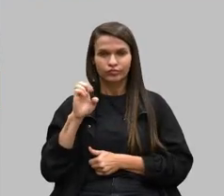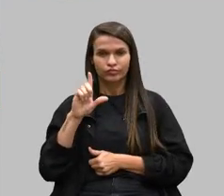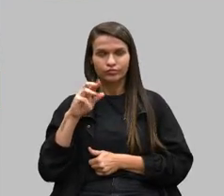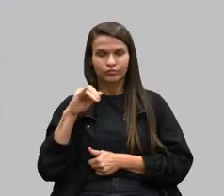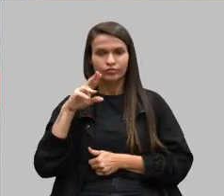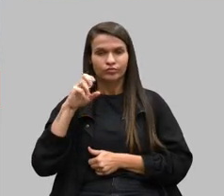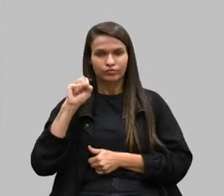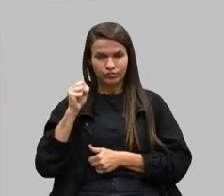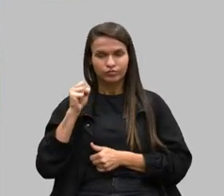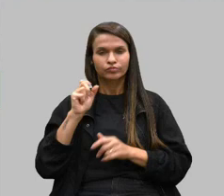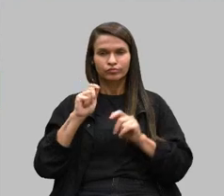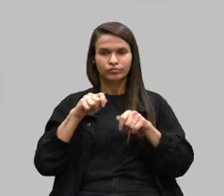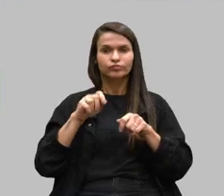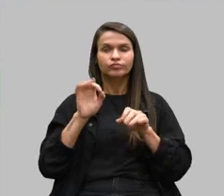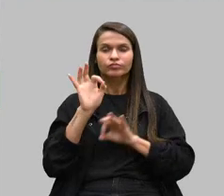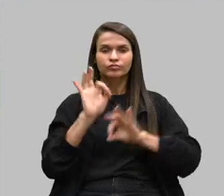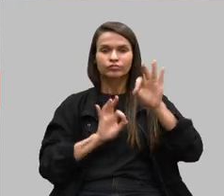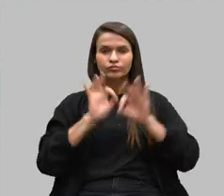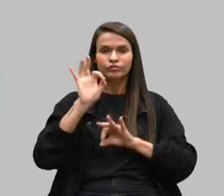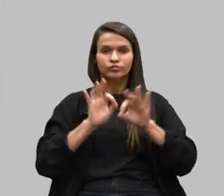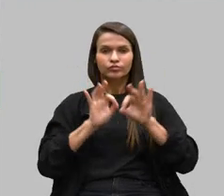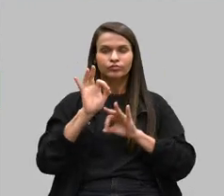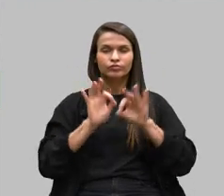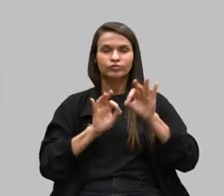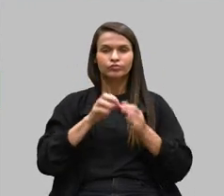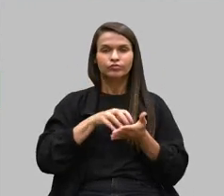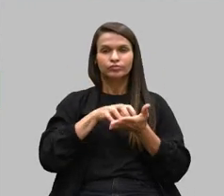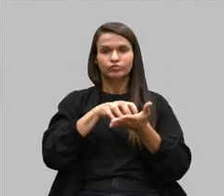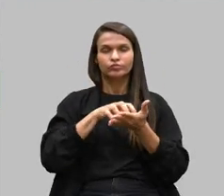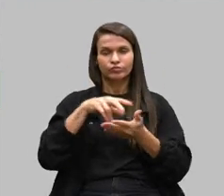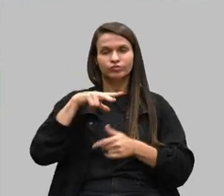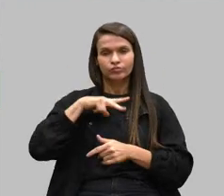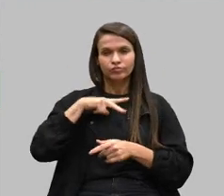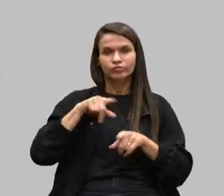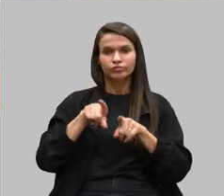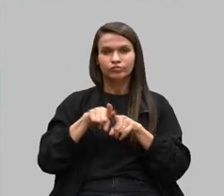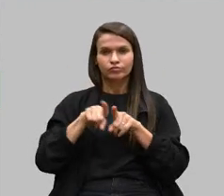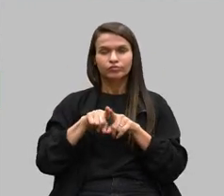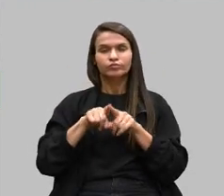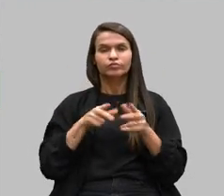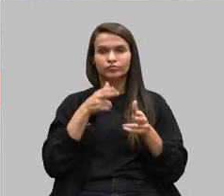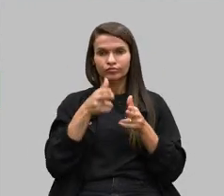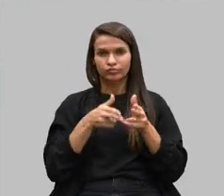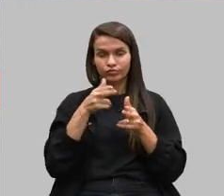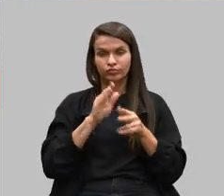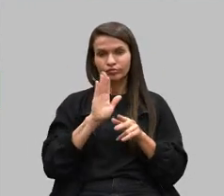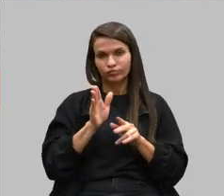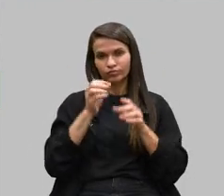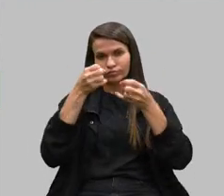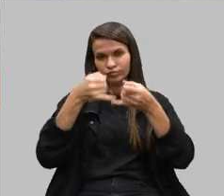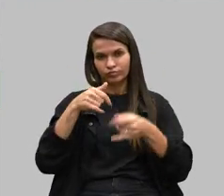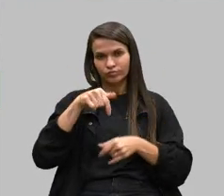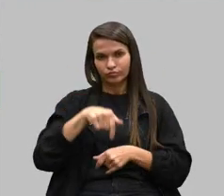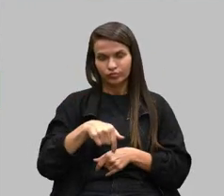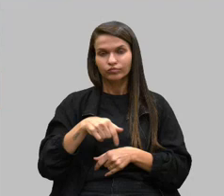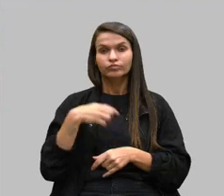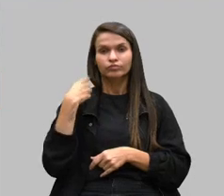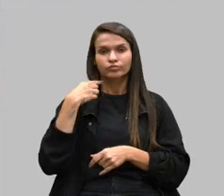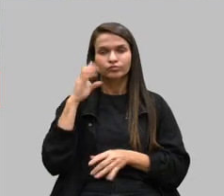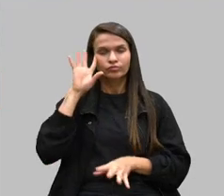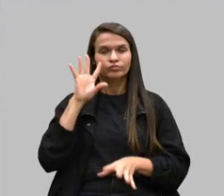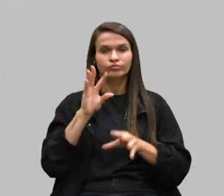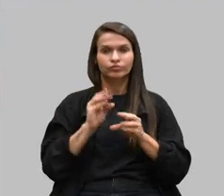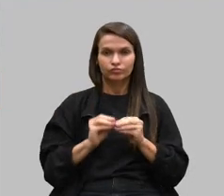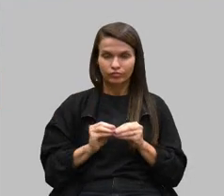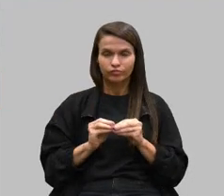terminais privados com as malhas centrais seja das concessões aqui já previstas e aqui deputada já encerrando para minha